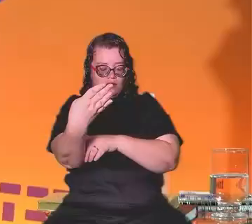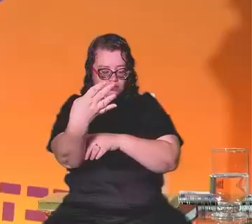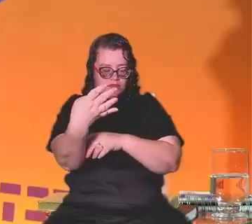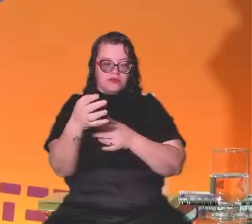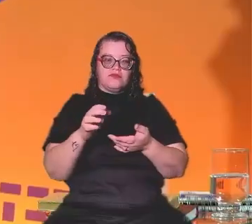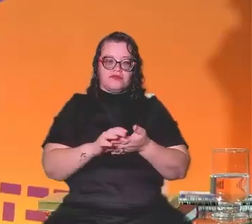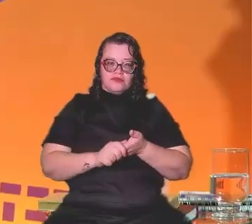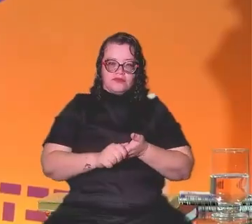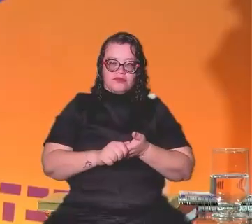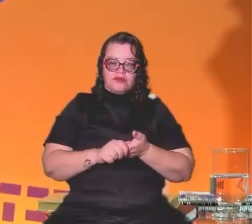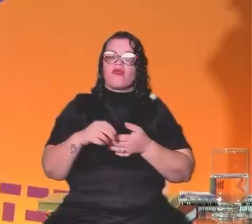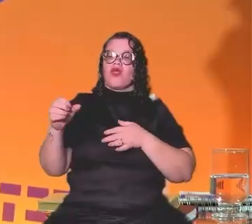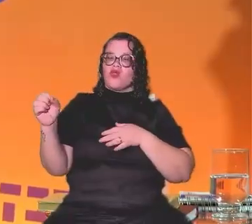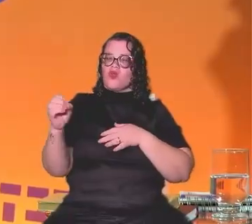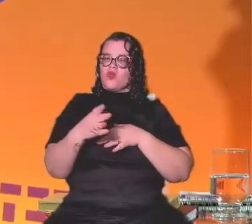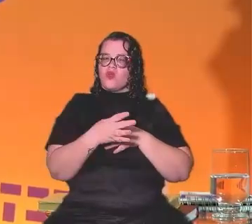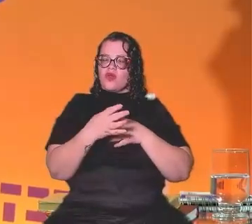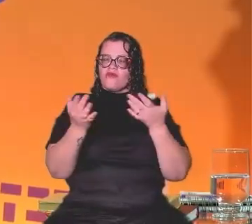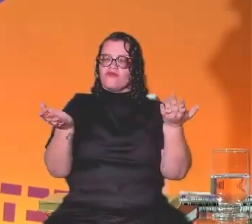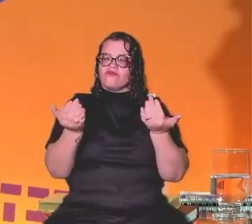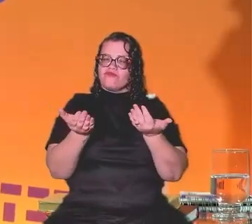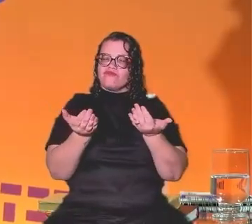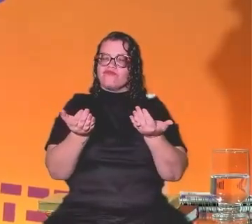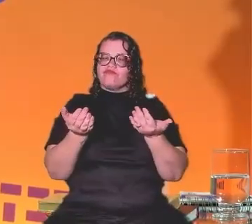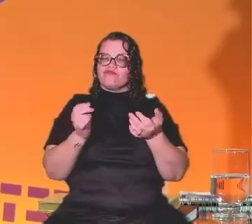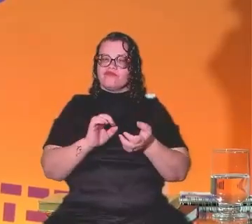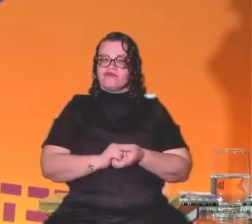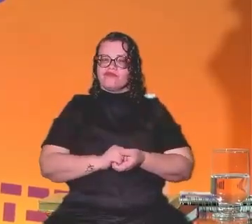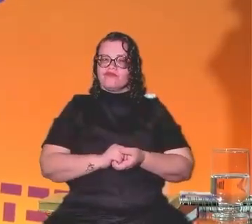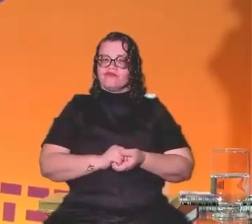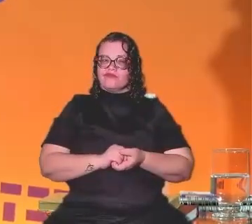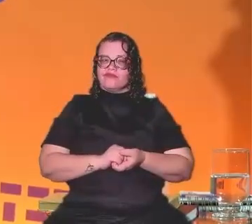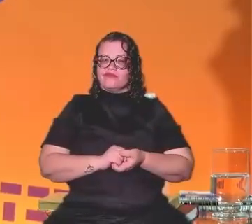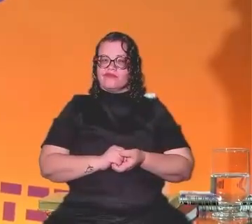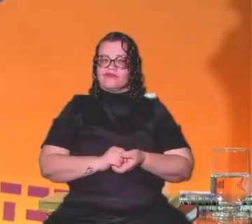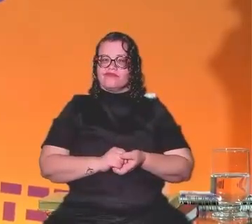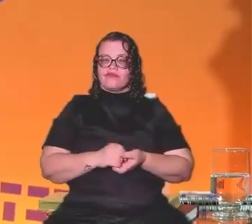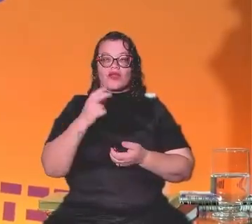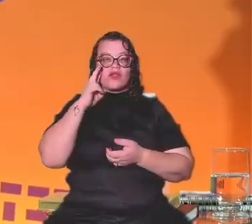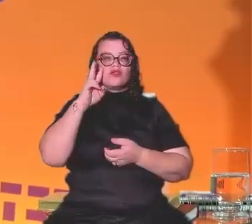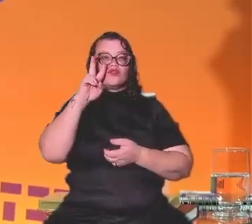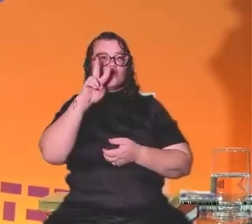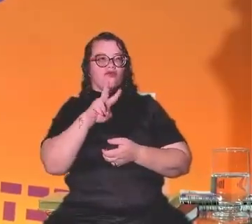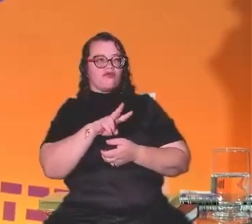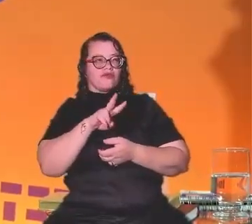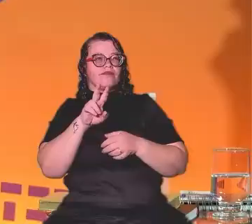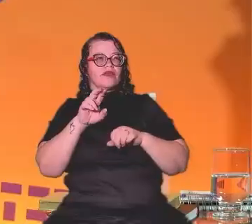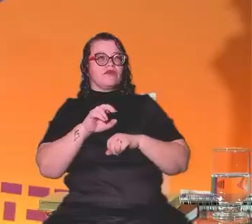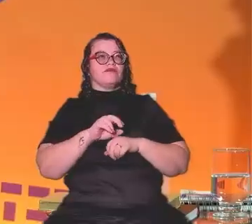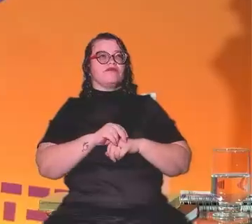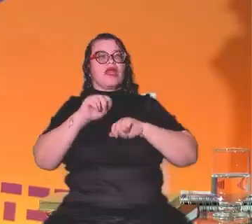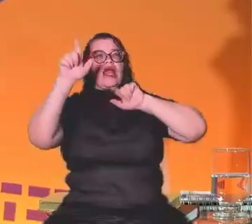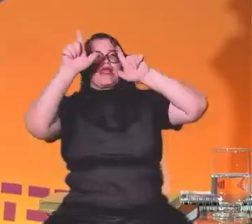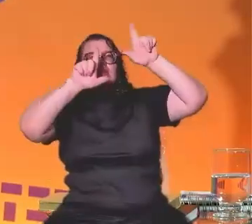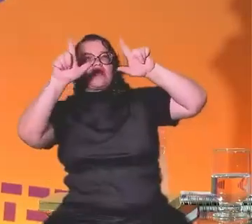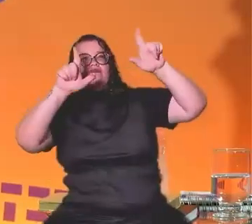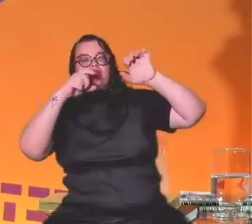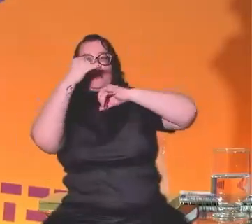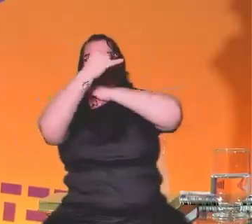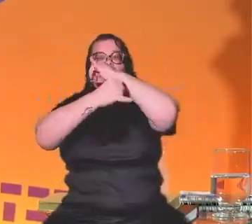É muito atual, né? Quando a gente vê, a gente liga a televisão, a gente abre a internet e